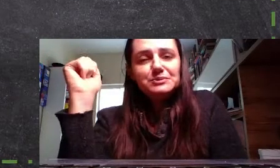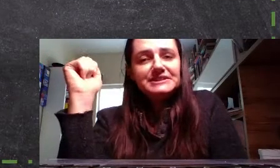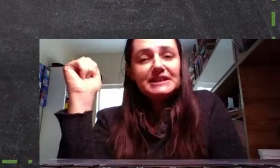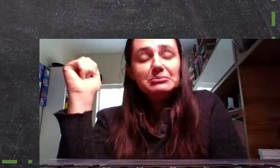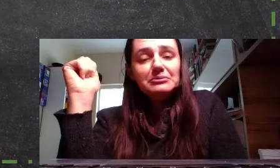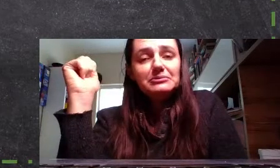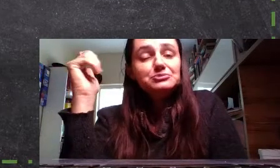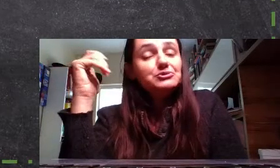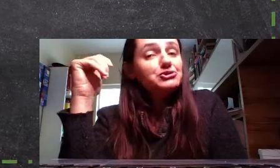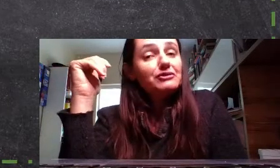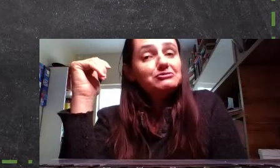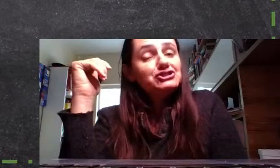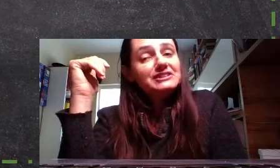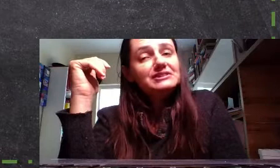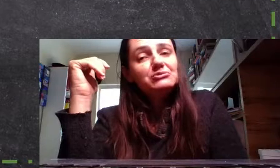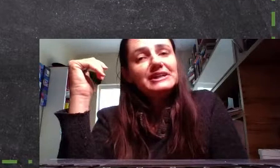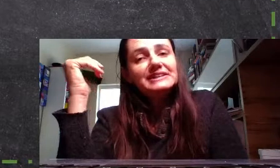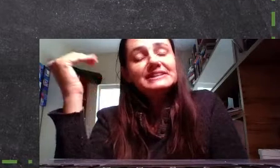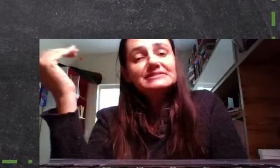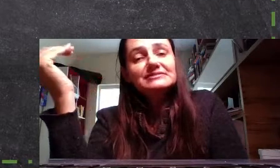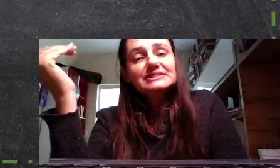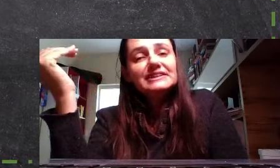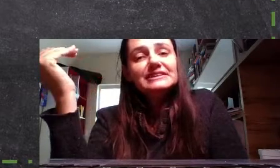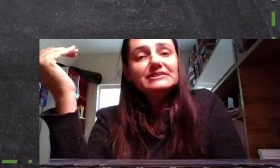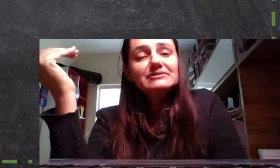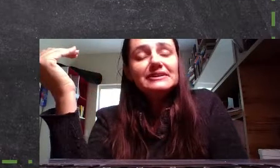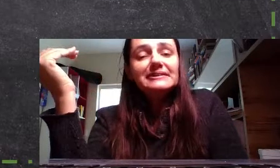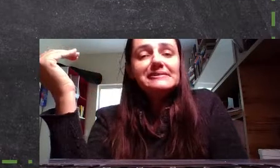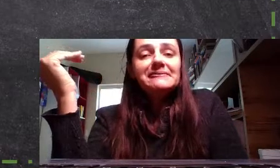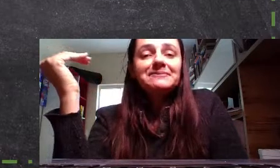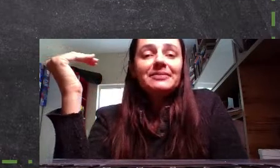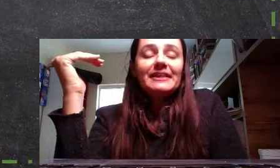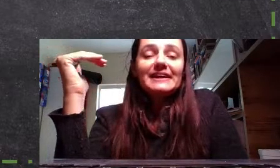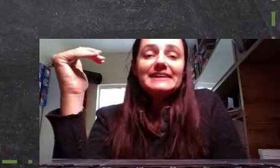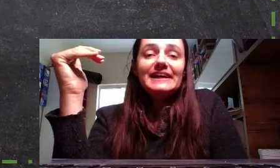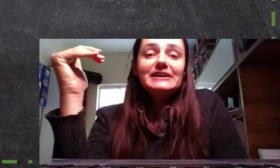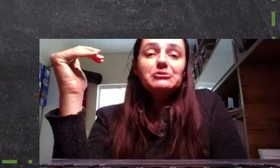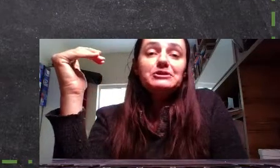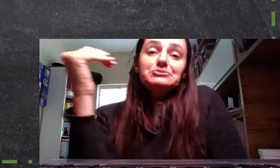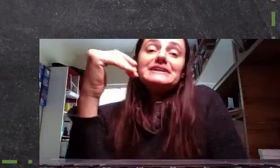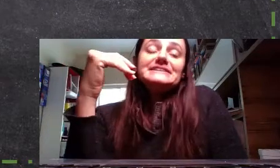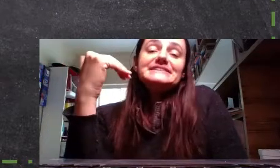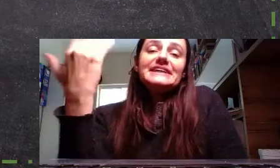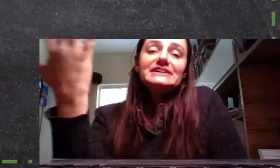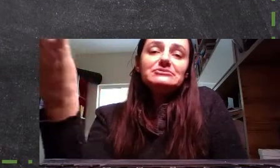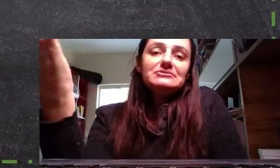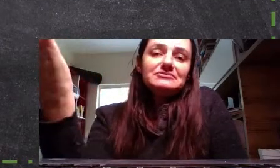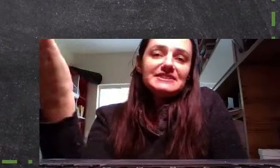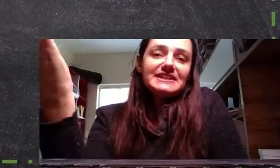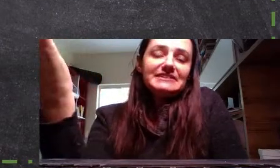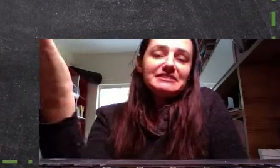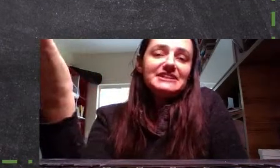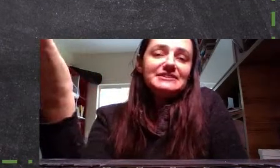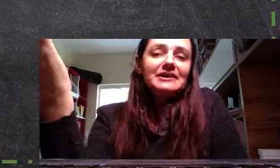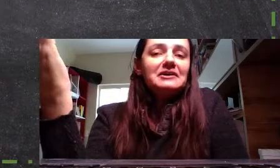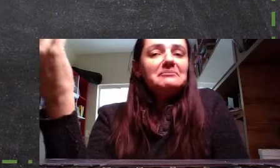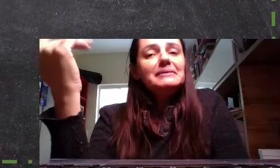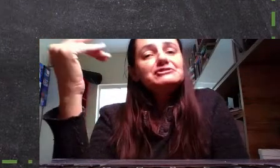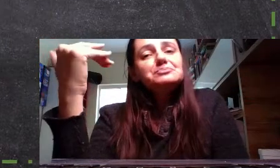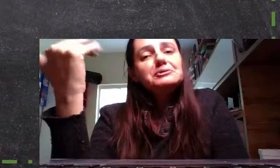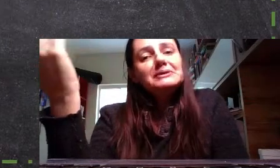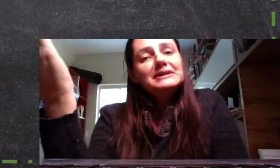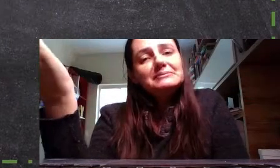40 anos, por exemplo, os meus óvulos já terão 40 anos. Então, a ideia é que quanto mais cedo você